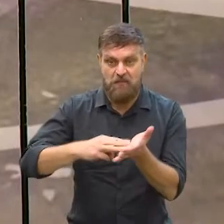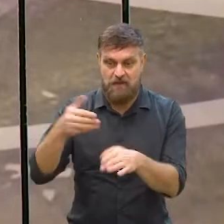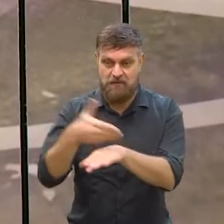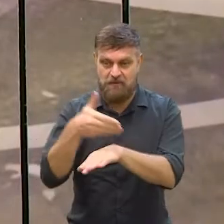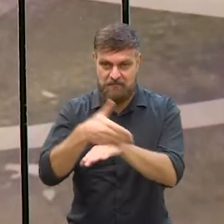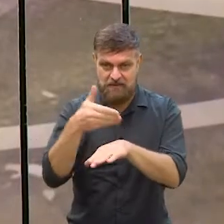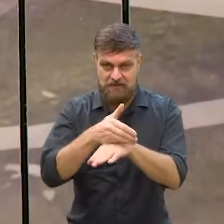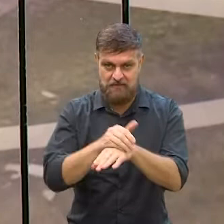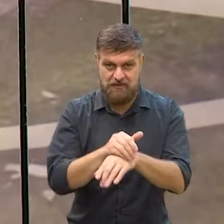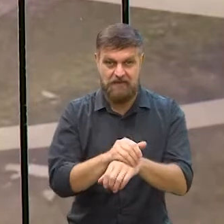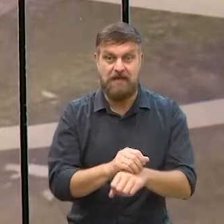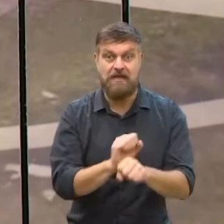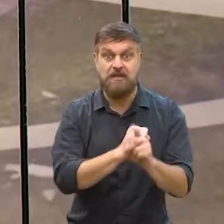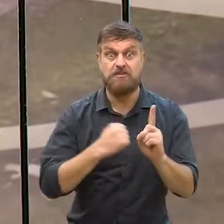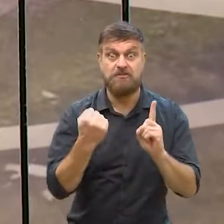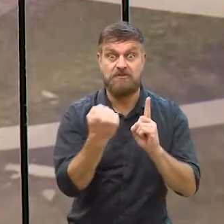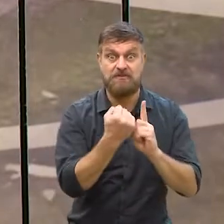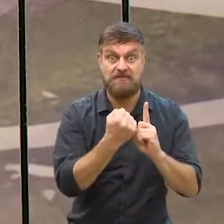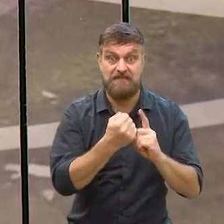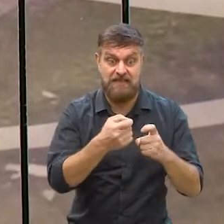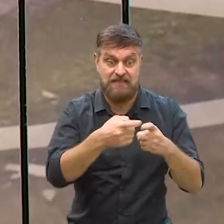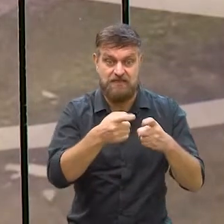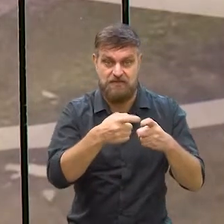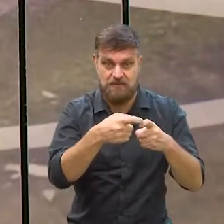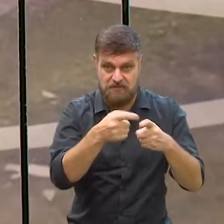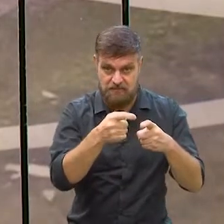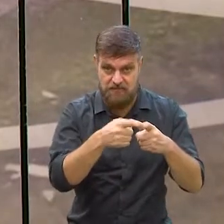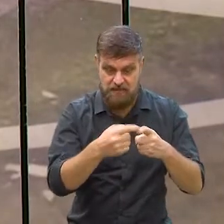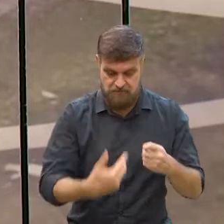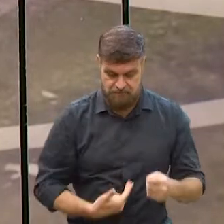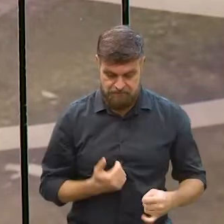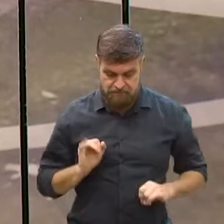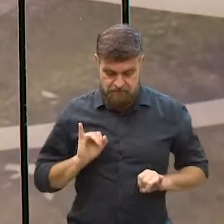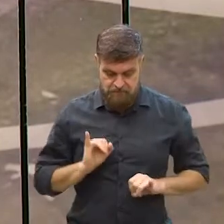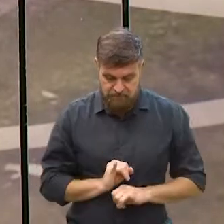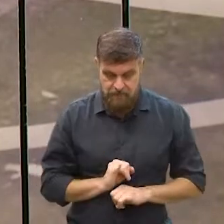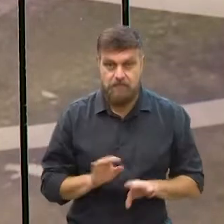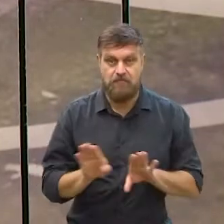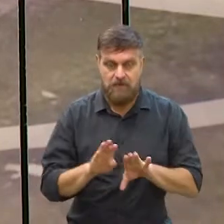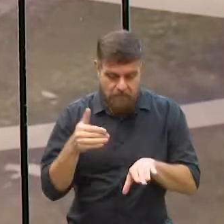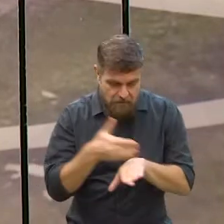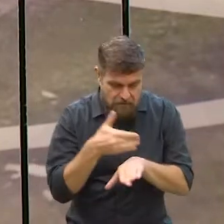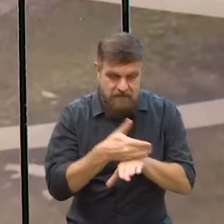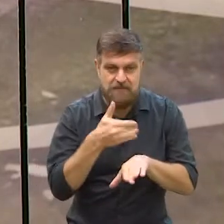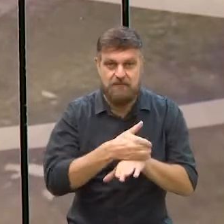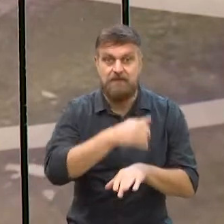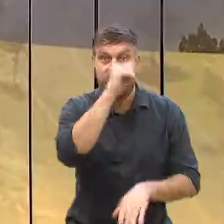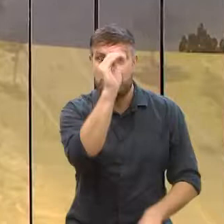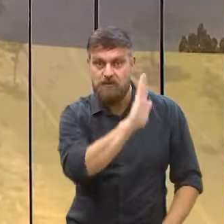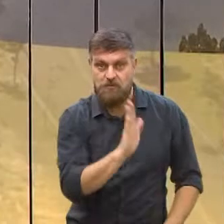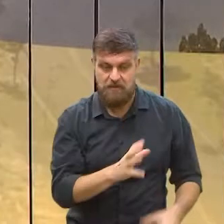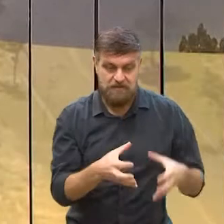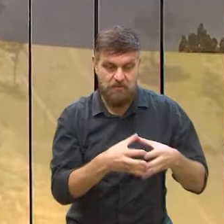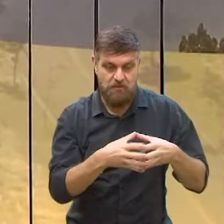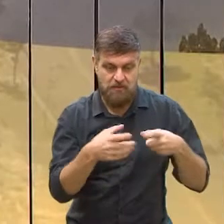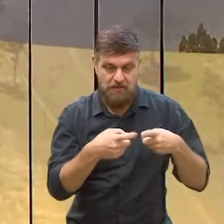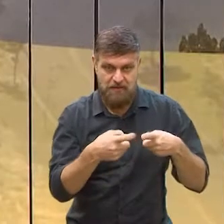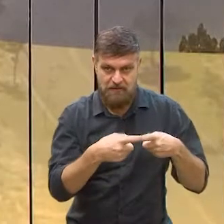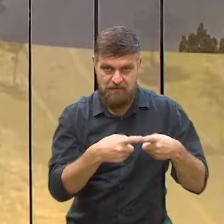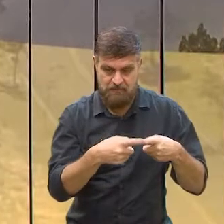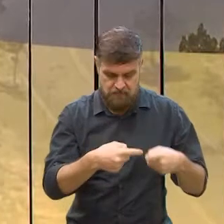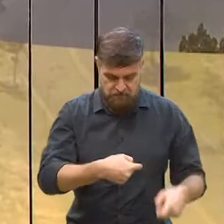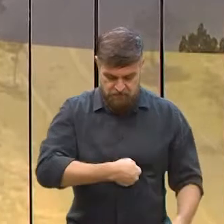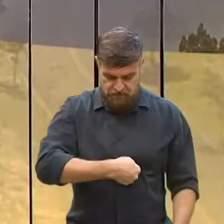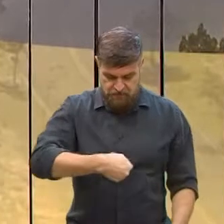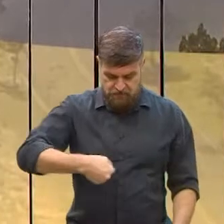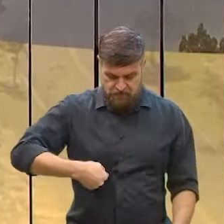Sociedade Brasileira de Cirurgia Bariátrica e Metabólica, membro titular da Sociedade Brasileira de Cirurgia Minimamente